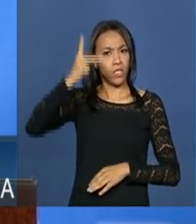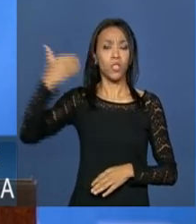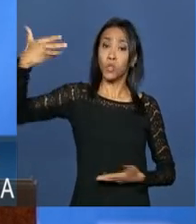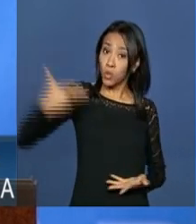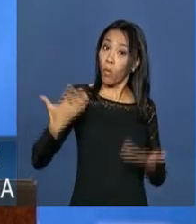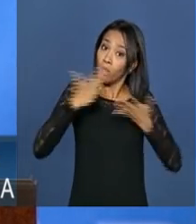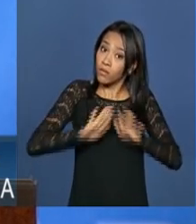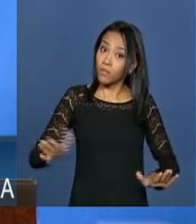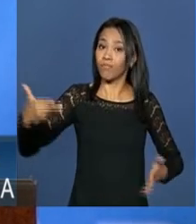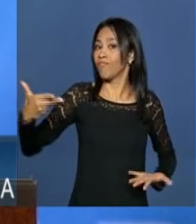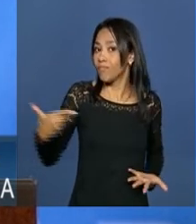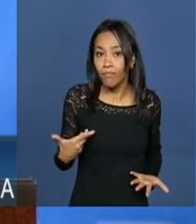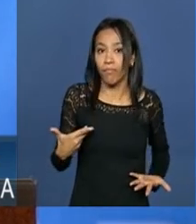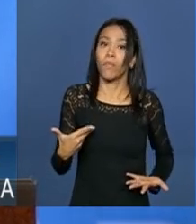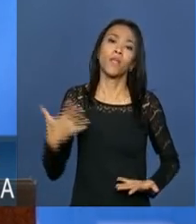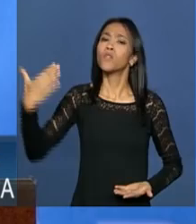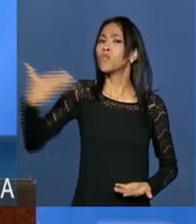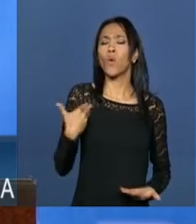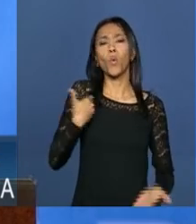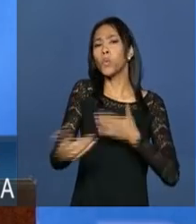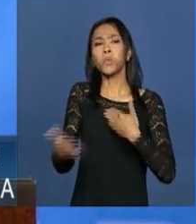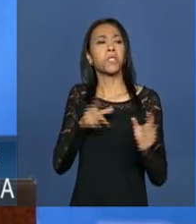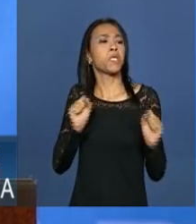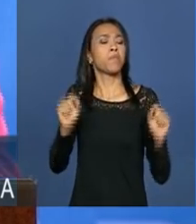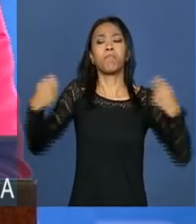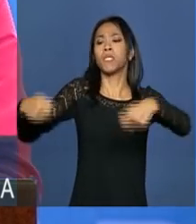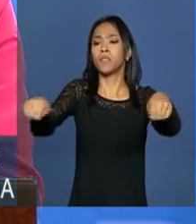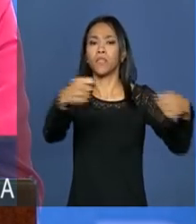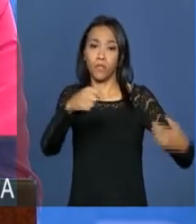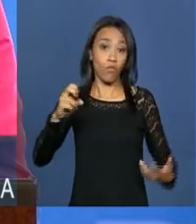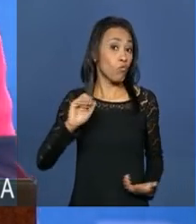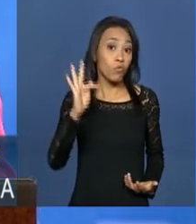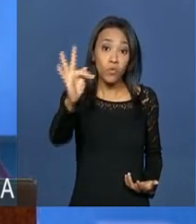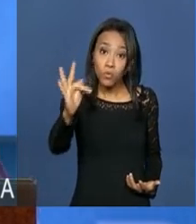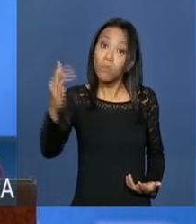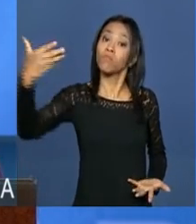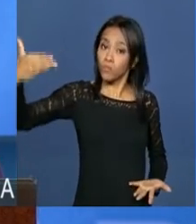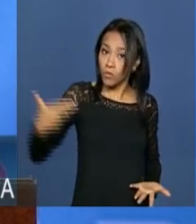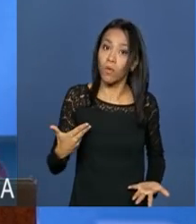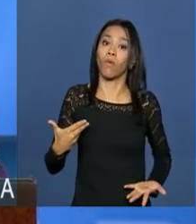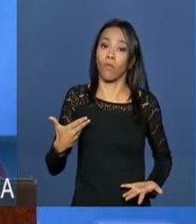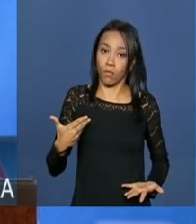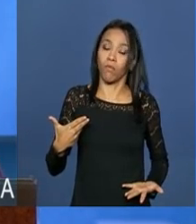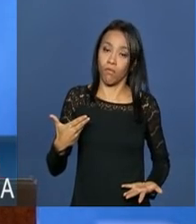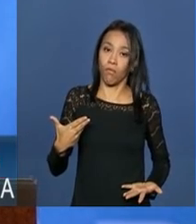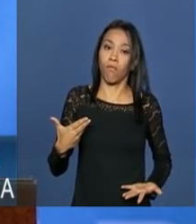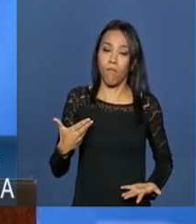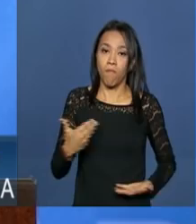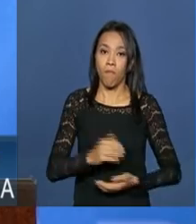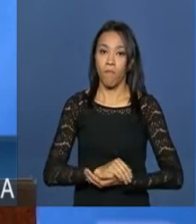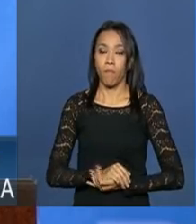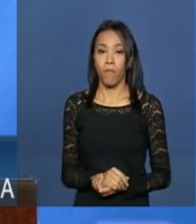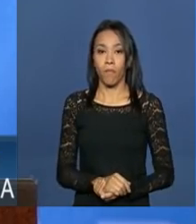ser. Sou o que for que preciso for, eu serei.